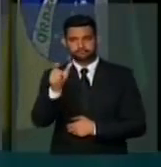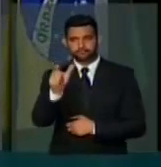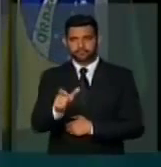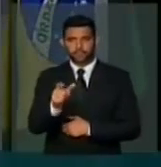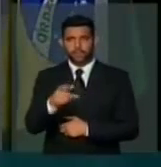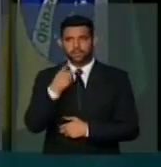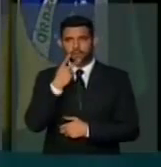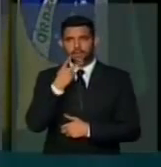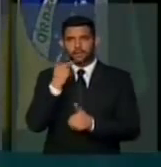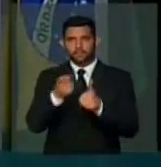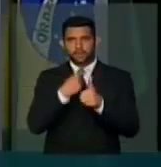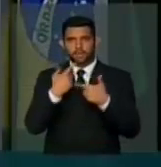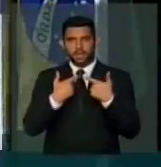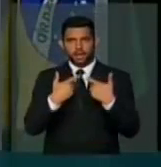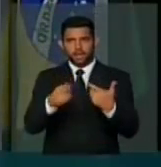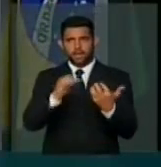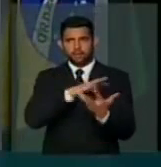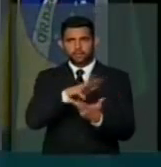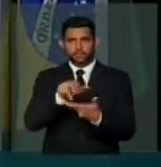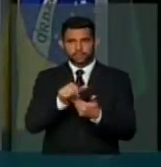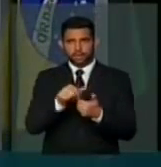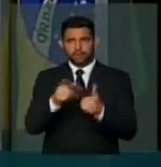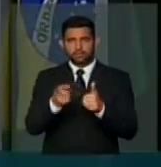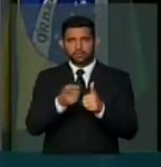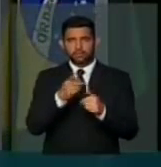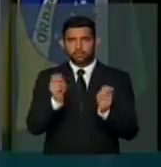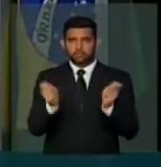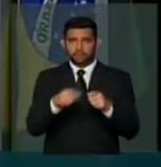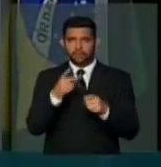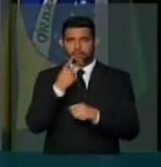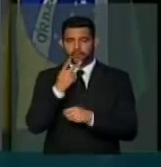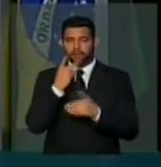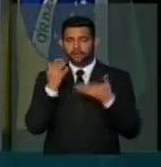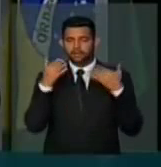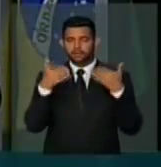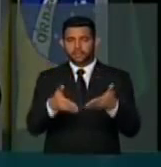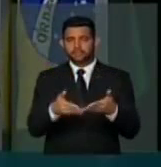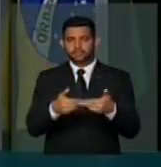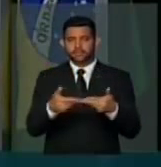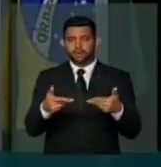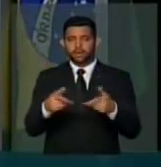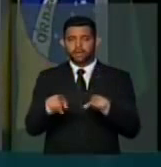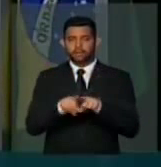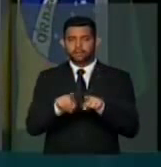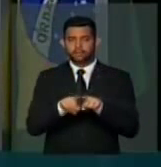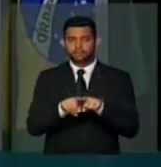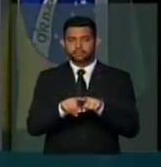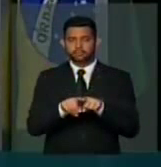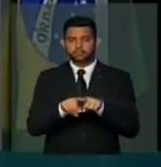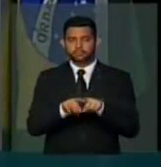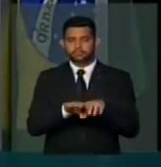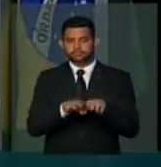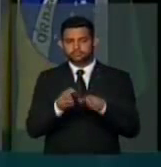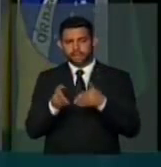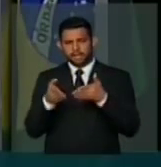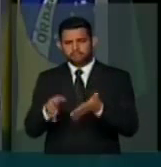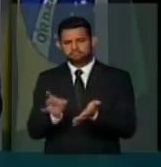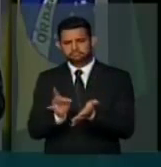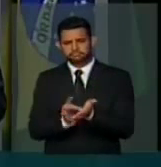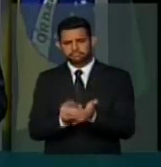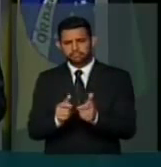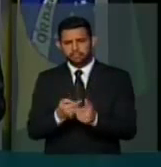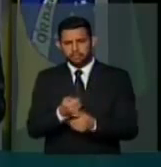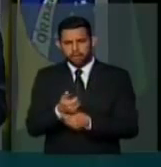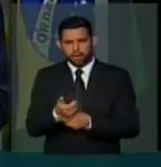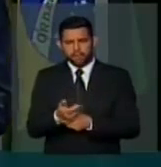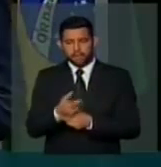refere à Primeira Guerra Mundial, podemos também ressaltar a nossa participação, ainda que secundária, mas efetiva,